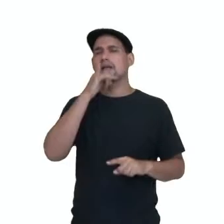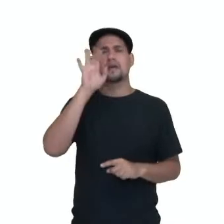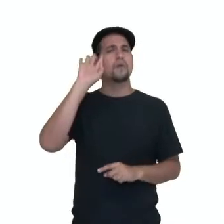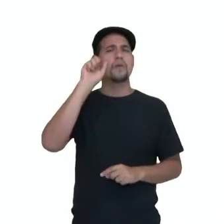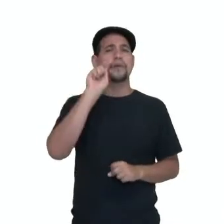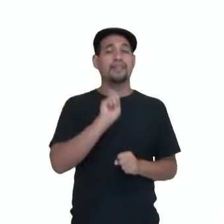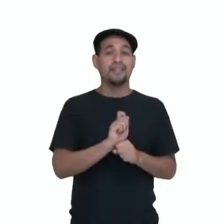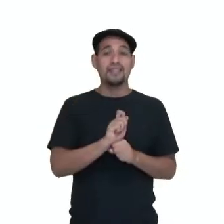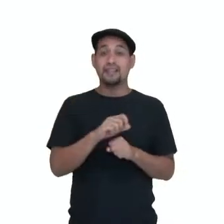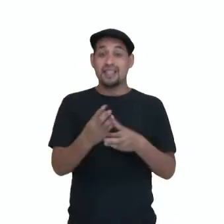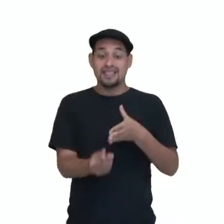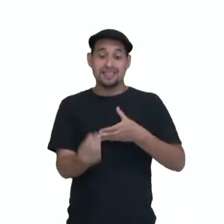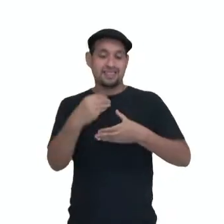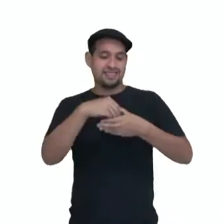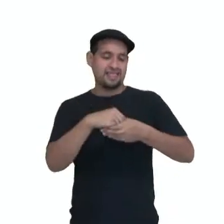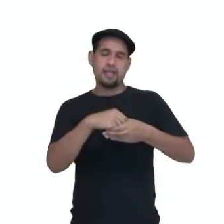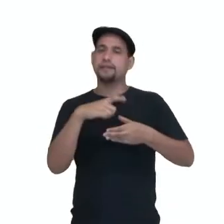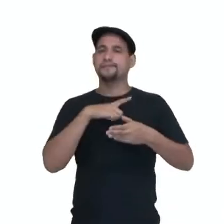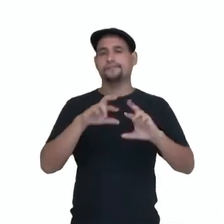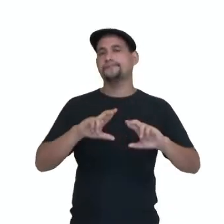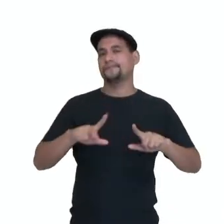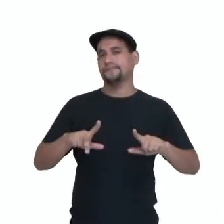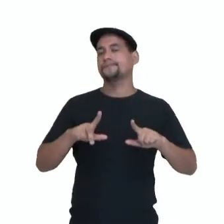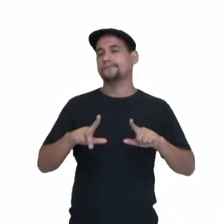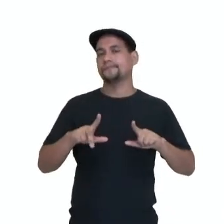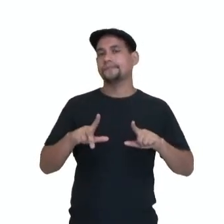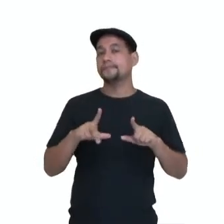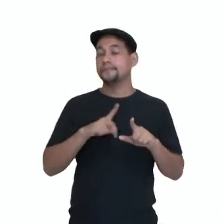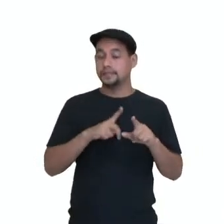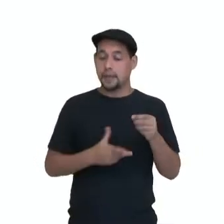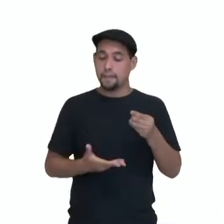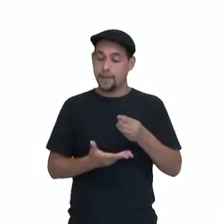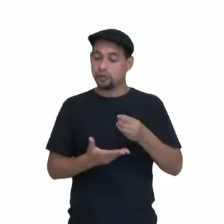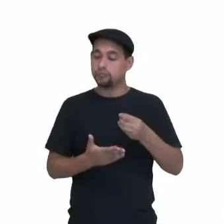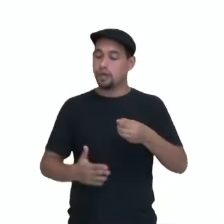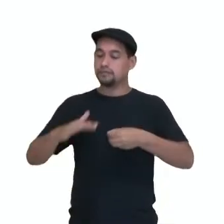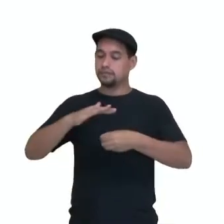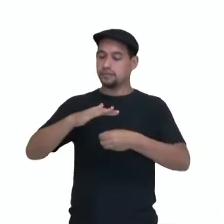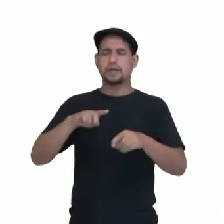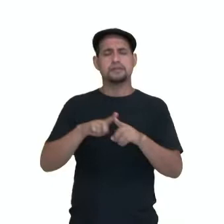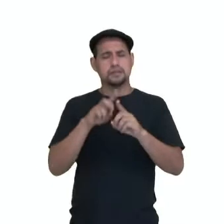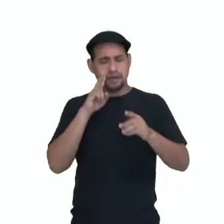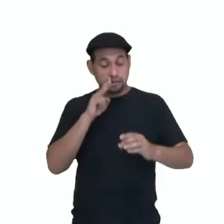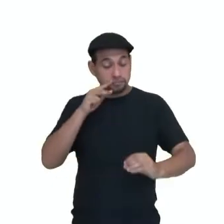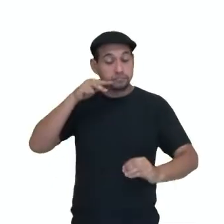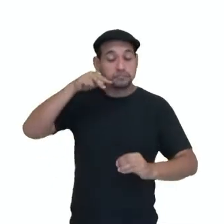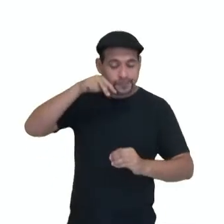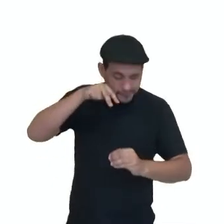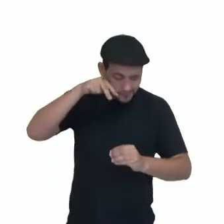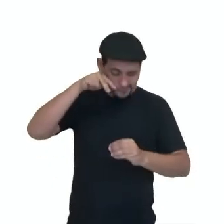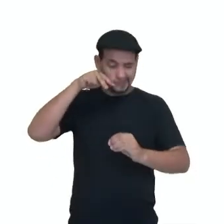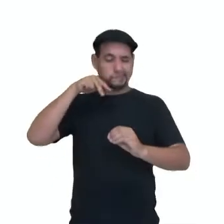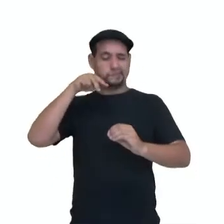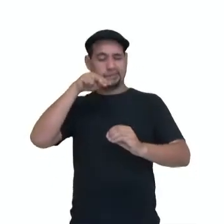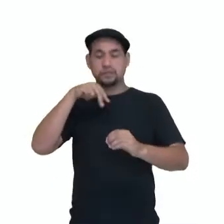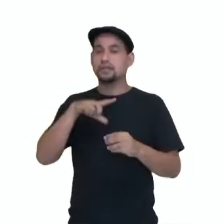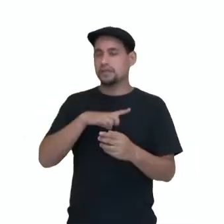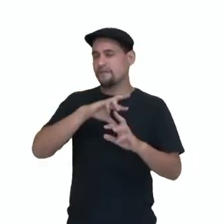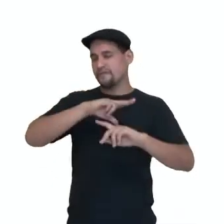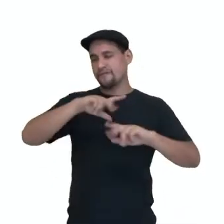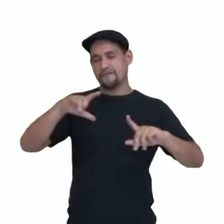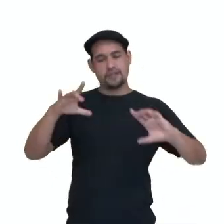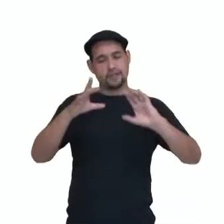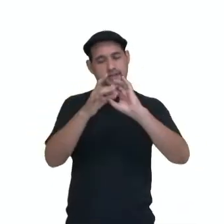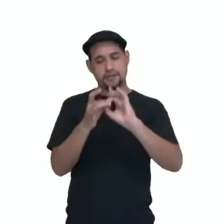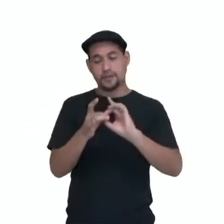que o núcleo delas que estão em posições diferentes. Um núcleo está embaixo, outro está em cima. Então, quando você olha, dá essa sensação de que tem várias